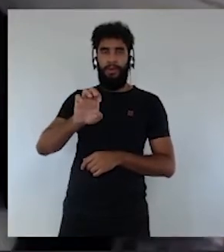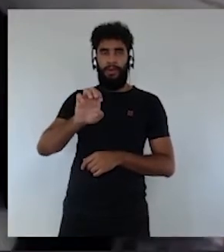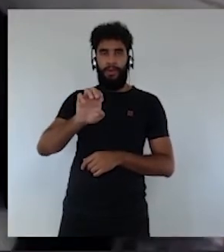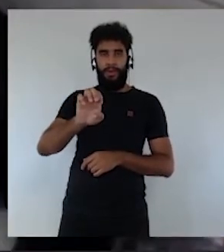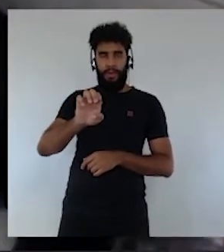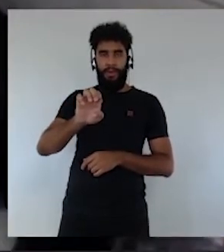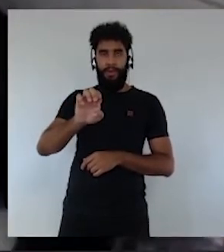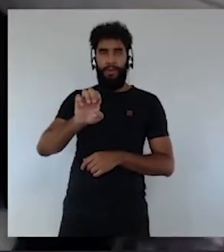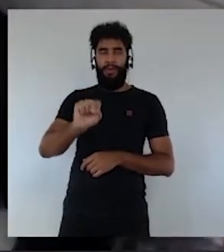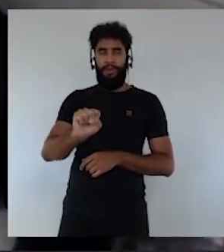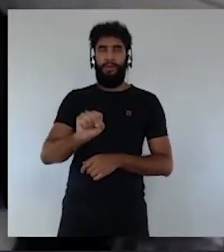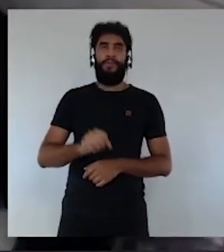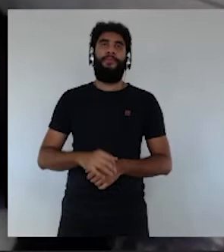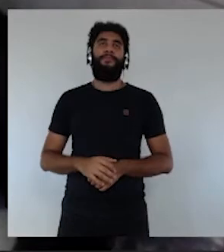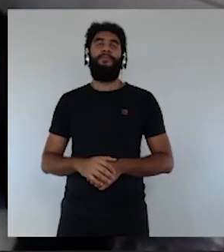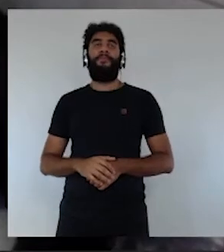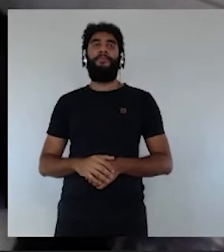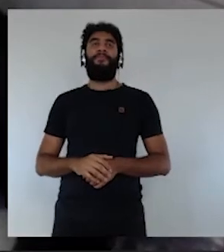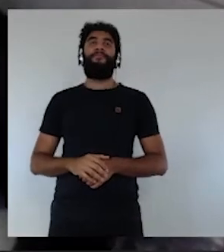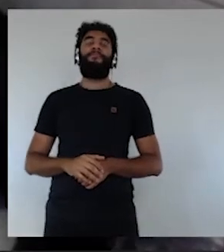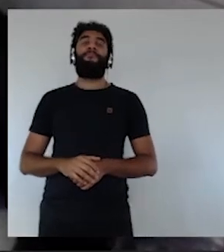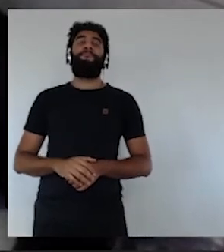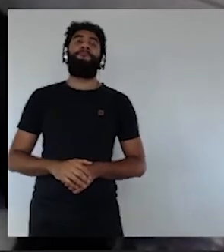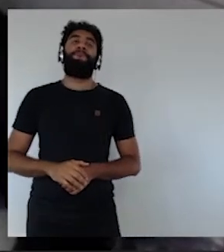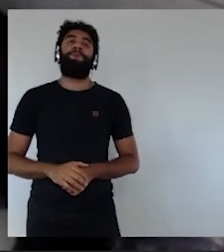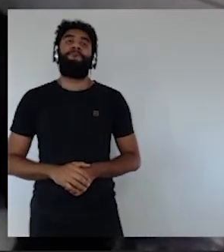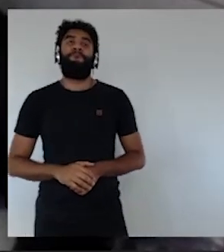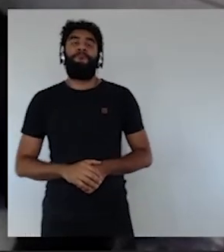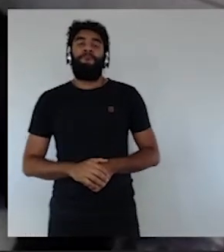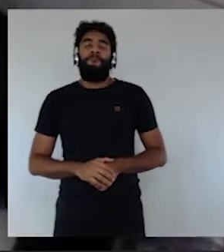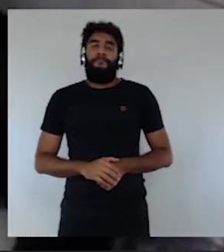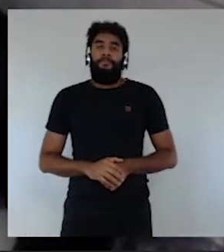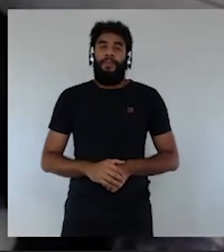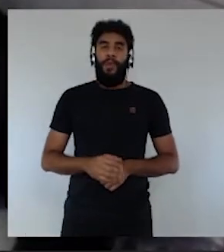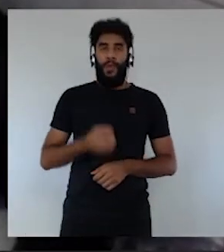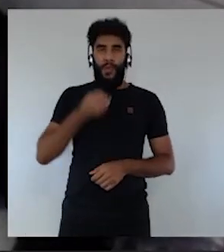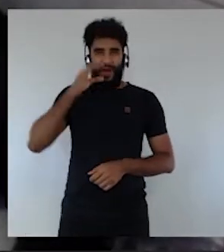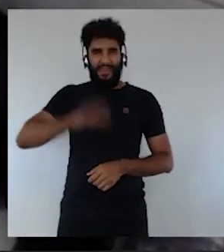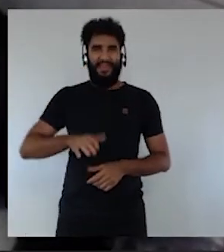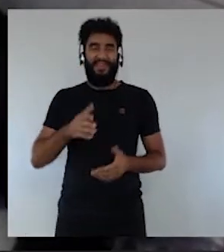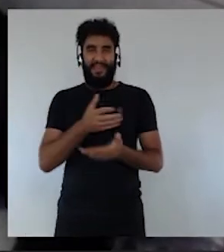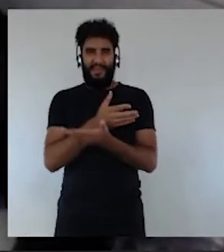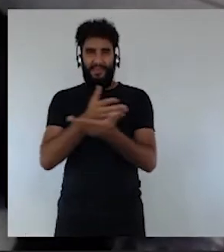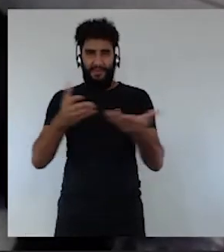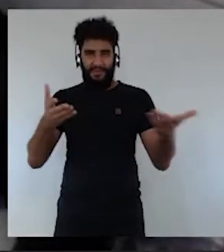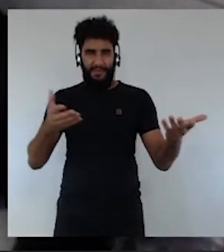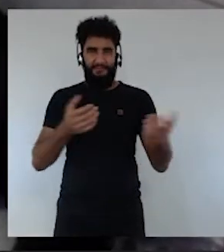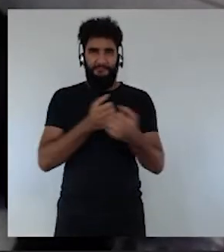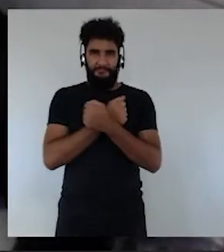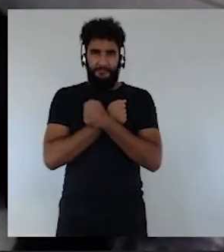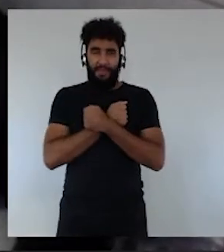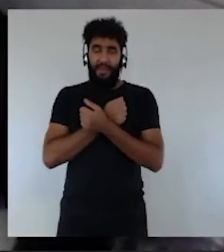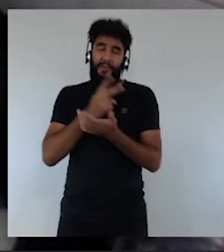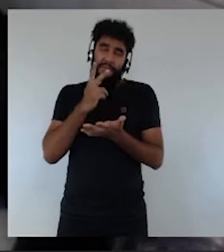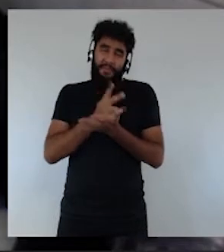Obrigado, doutora Vera Alice. Muito boa tarde a todos. Saúde meus colegas de painel, mesmo que